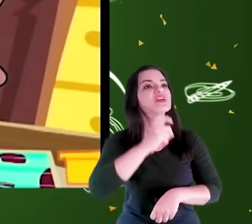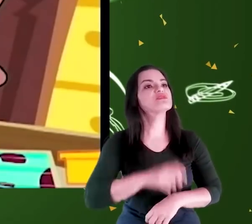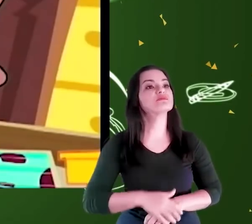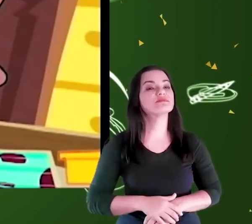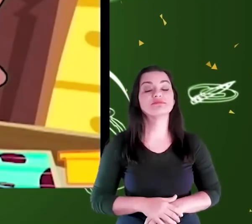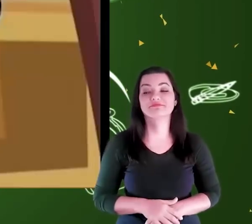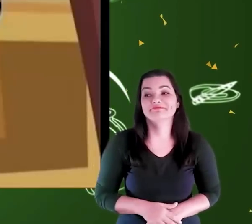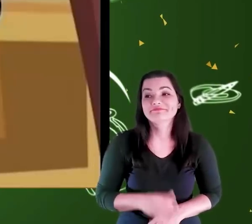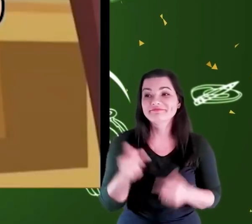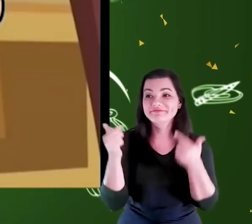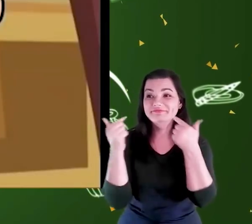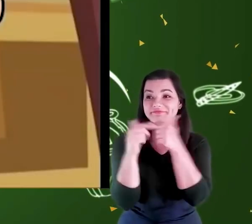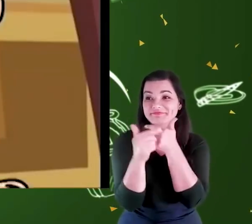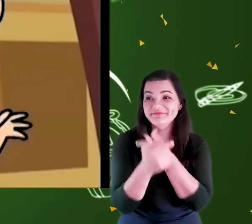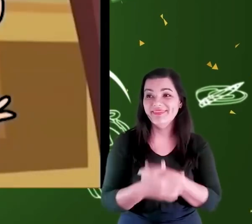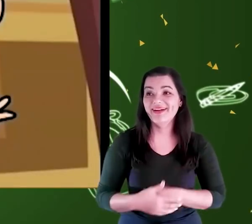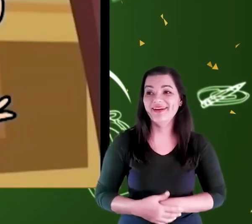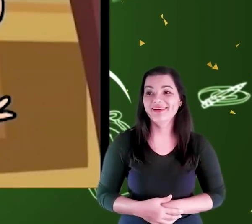ficando engraçado.